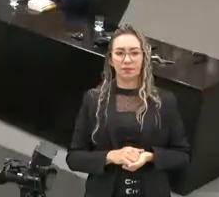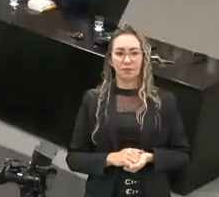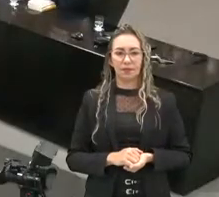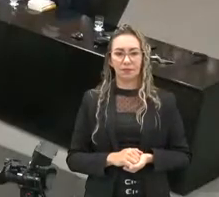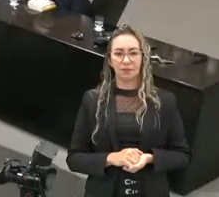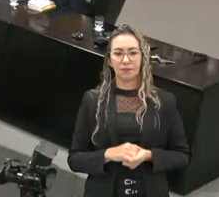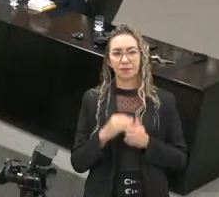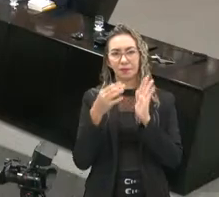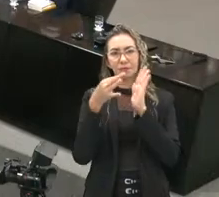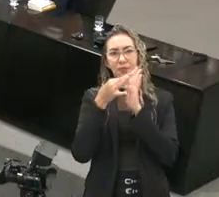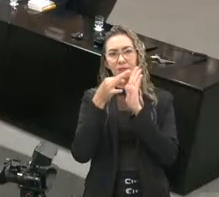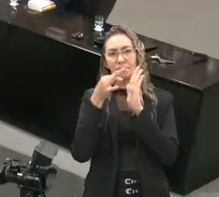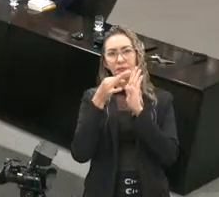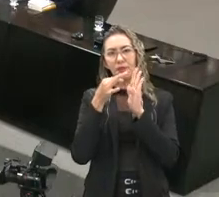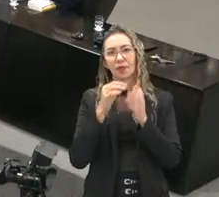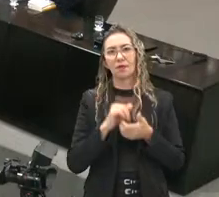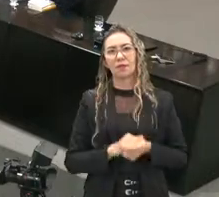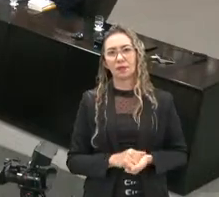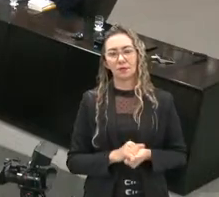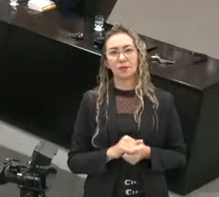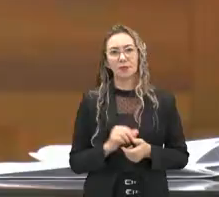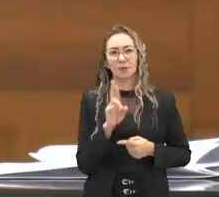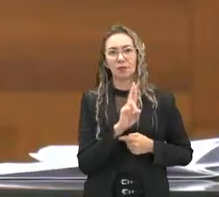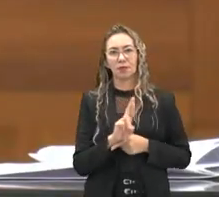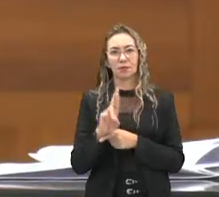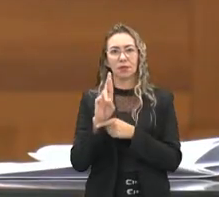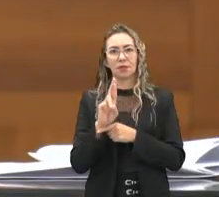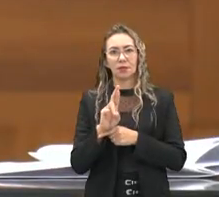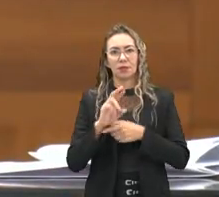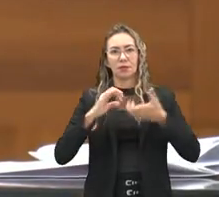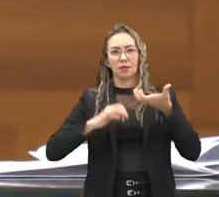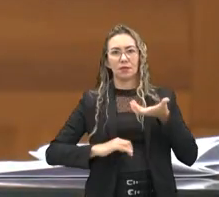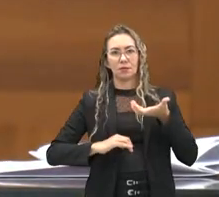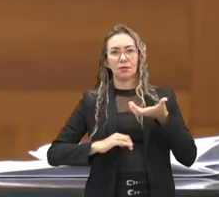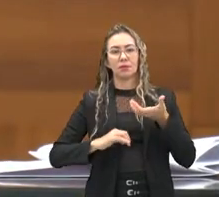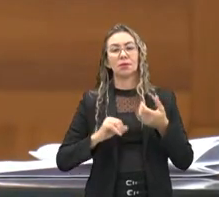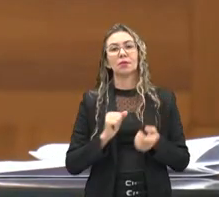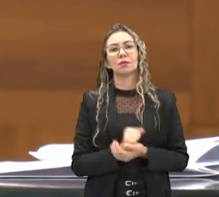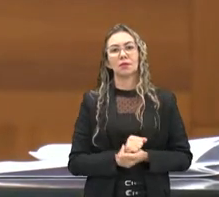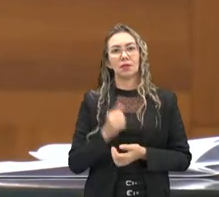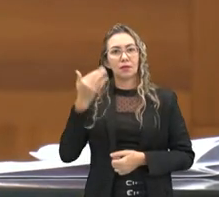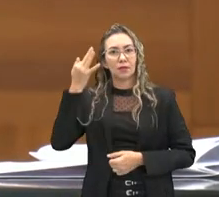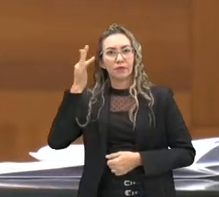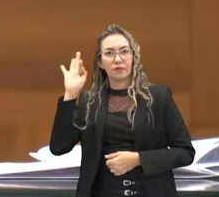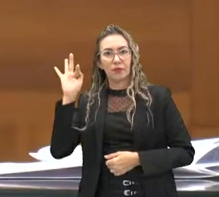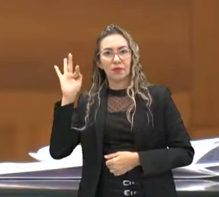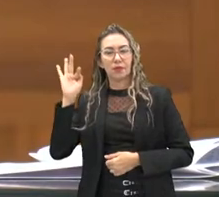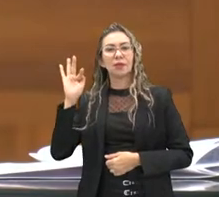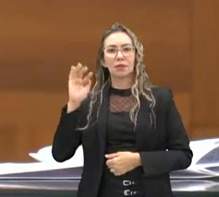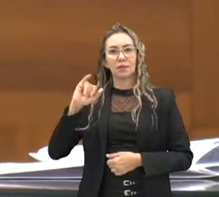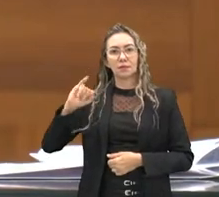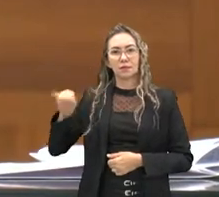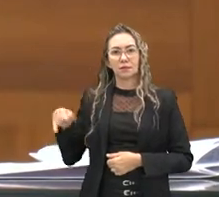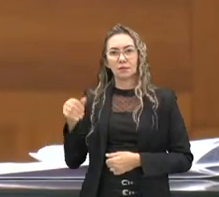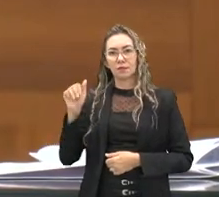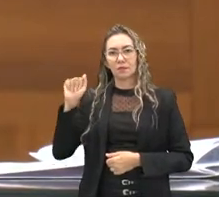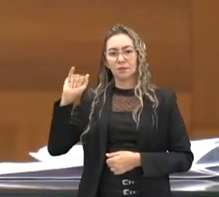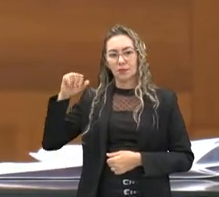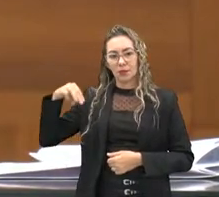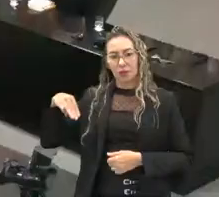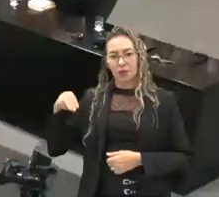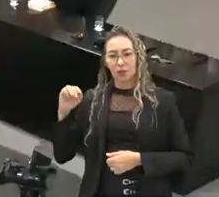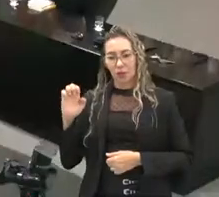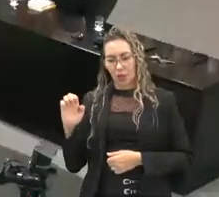Com a palavra desse instante, representando o Senado Federal, o eminente senador Jaime Veríssimo de Campos.